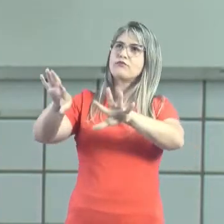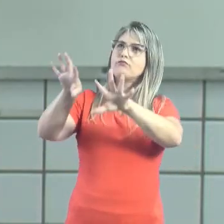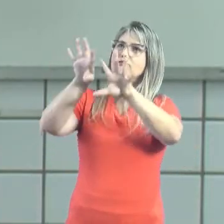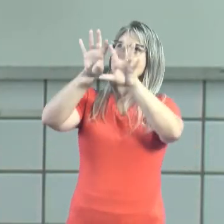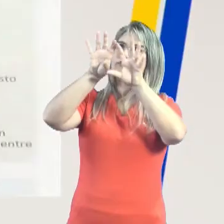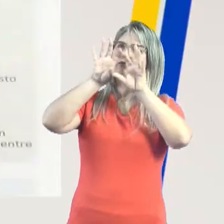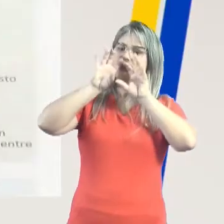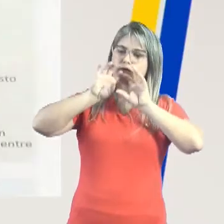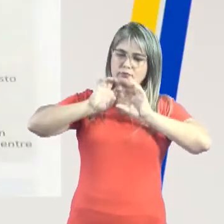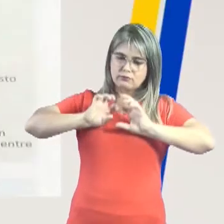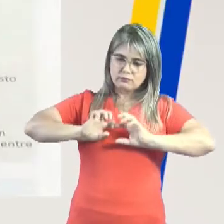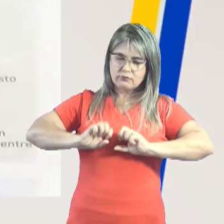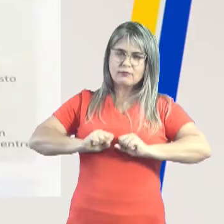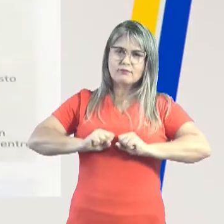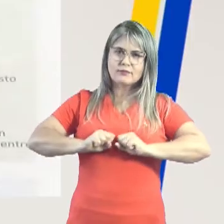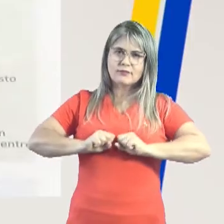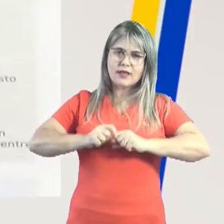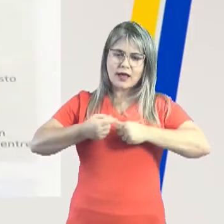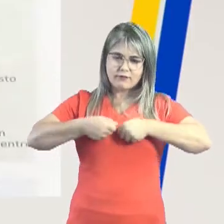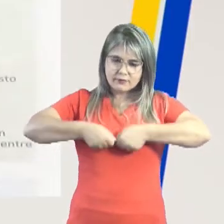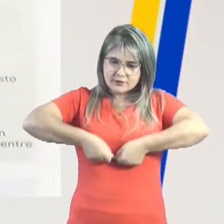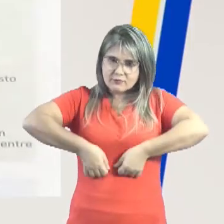todo. Tá bom?